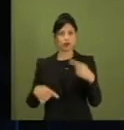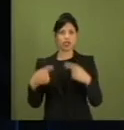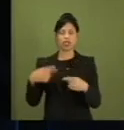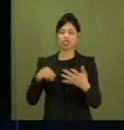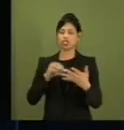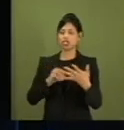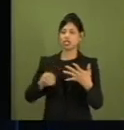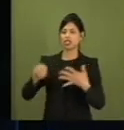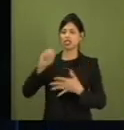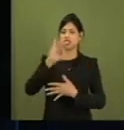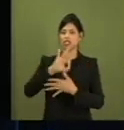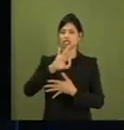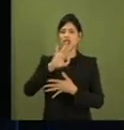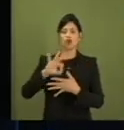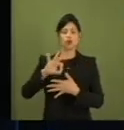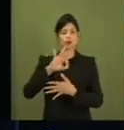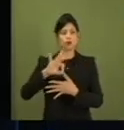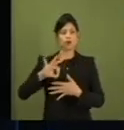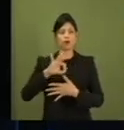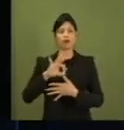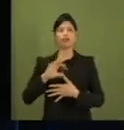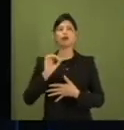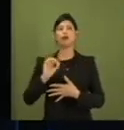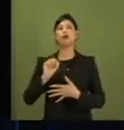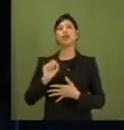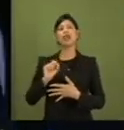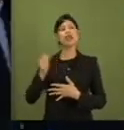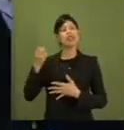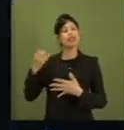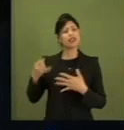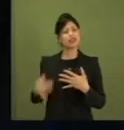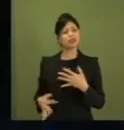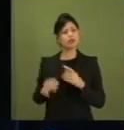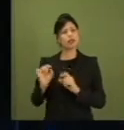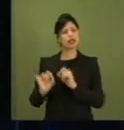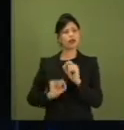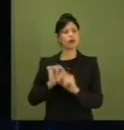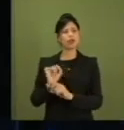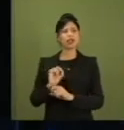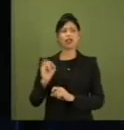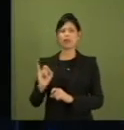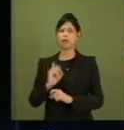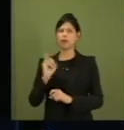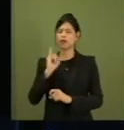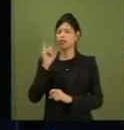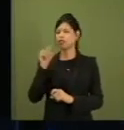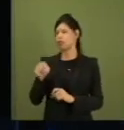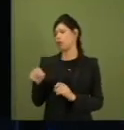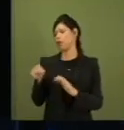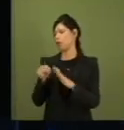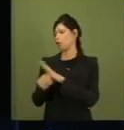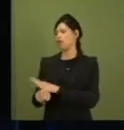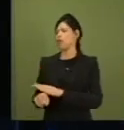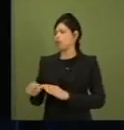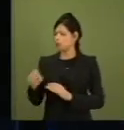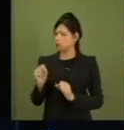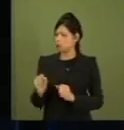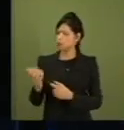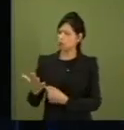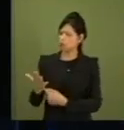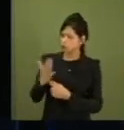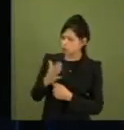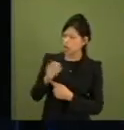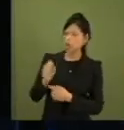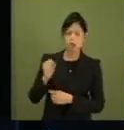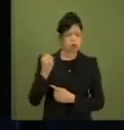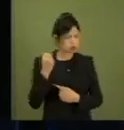e eu digo, ministro, essa questão daria para dar uma mão? Não, o que eu quero que eu faça? Foi